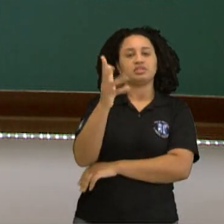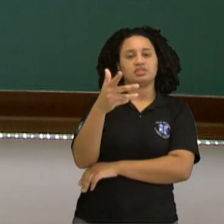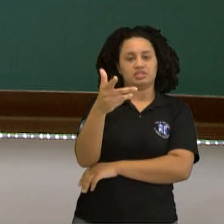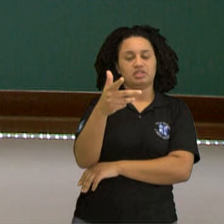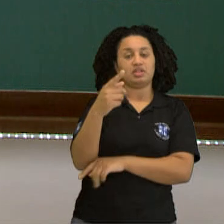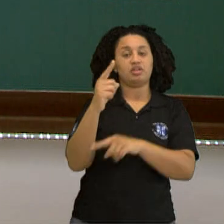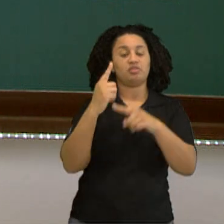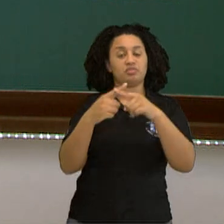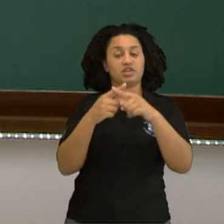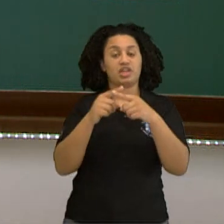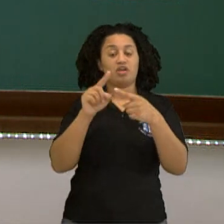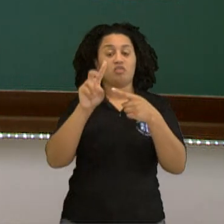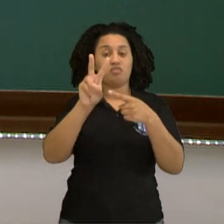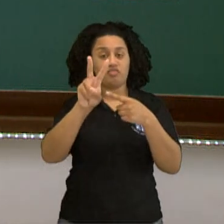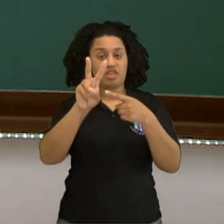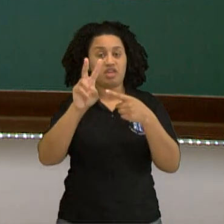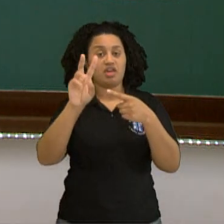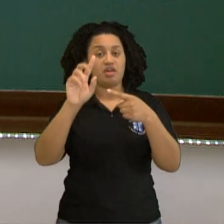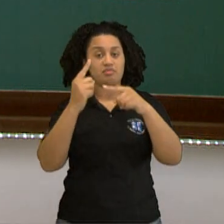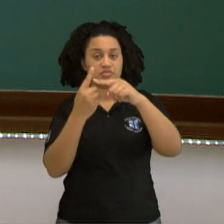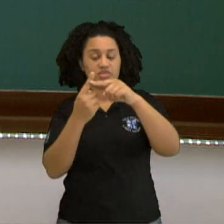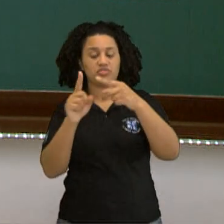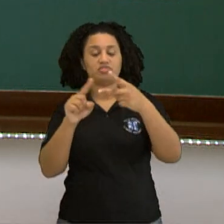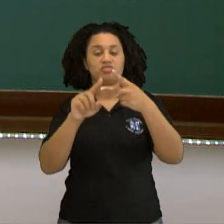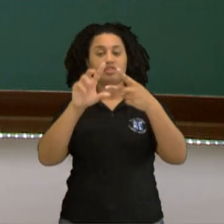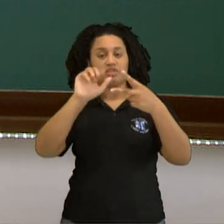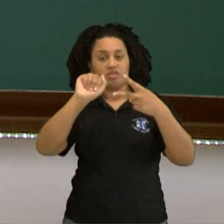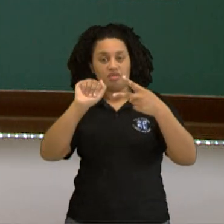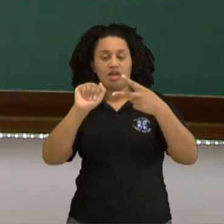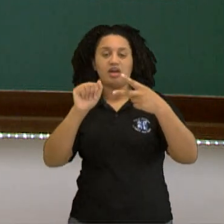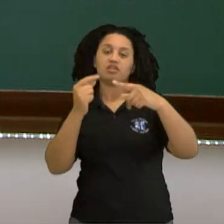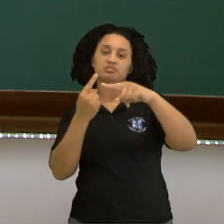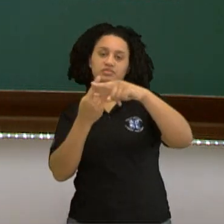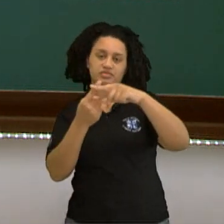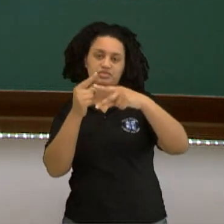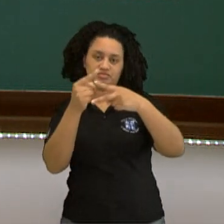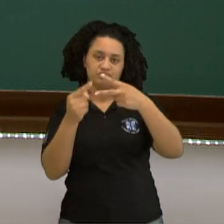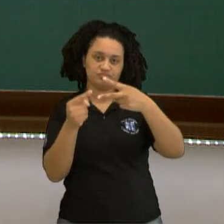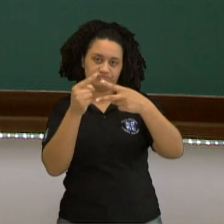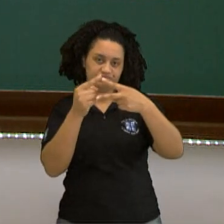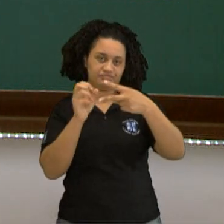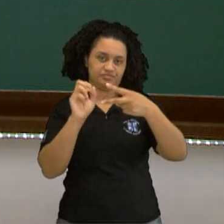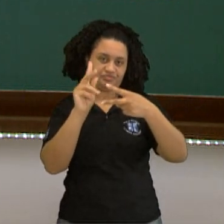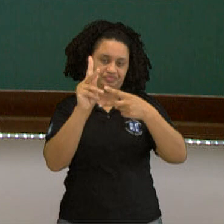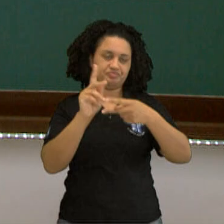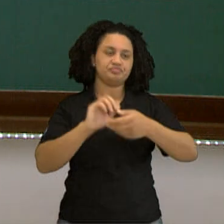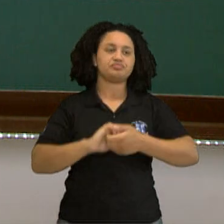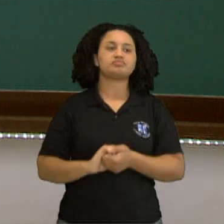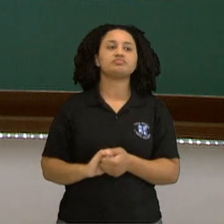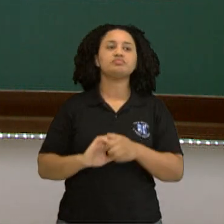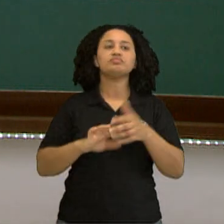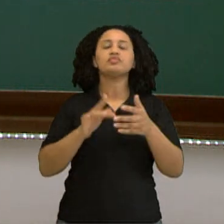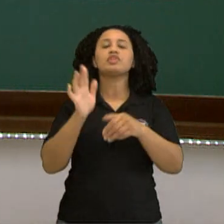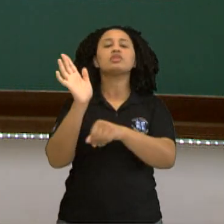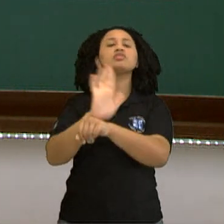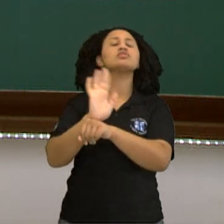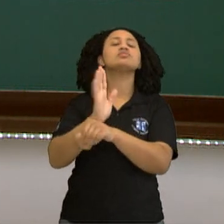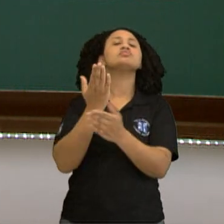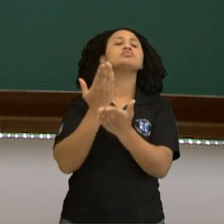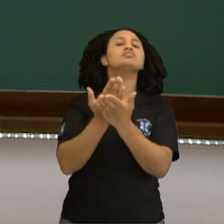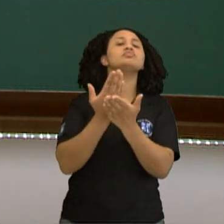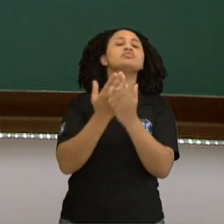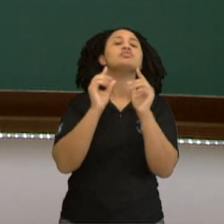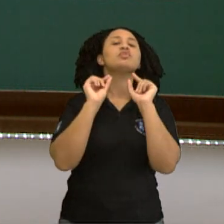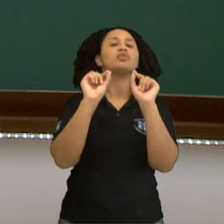porque o V e o A têm o mesmo sinal, nesse caso positivo. Então, nesse vídeo, o que vimos?